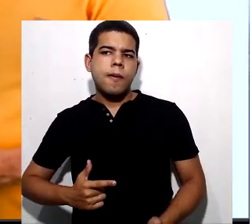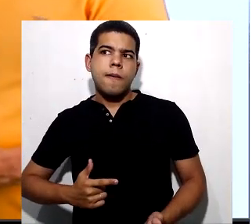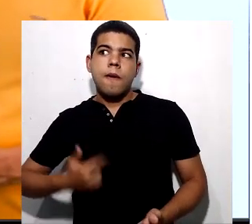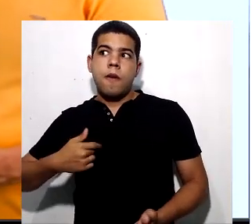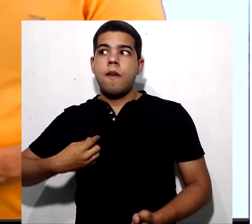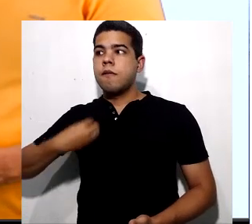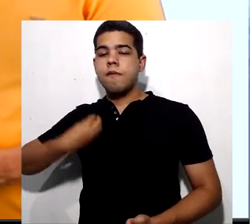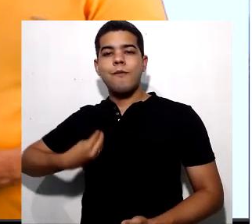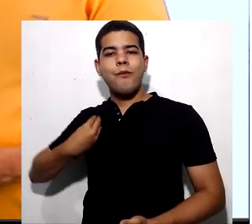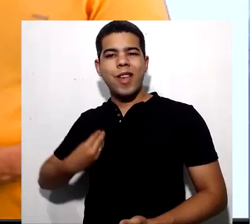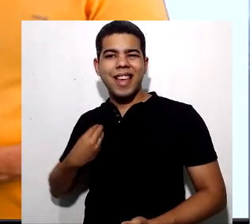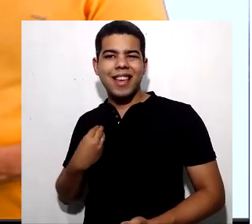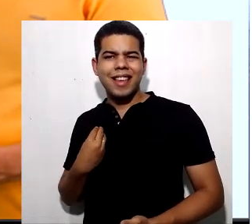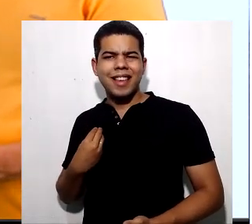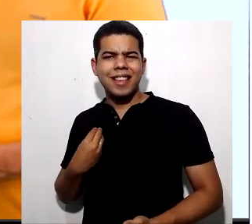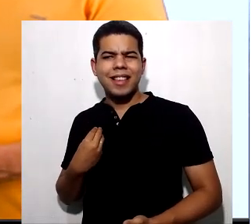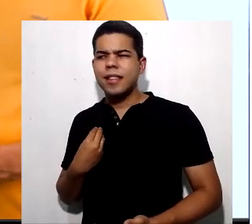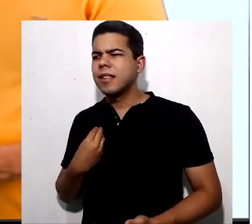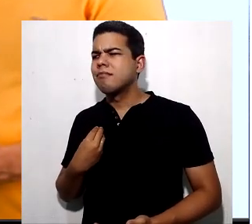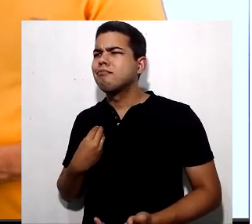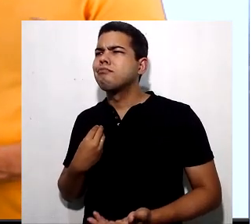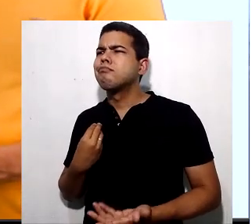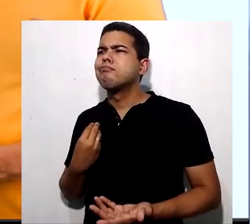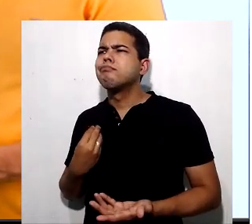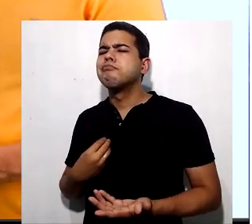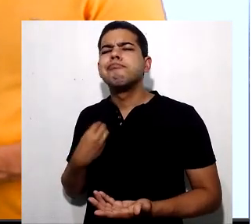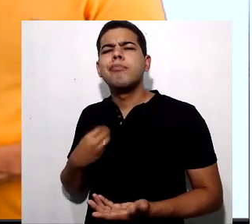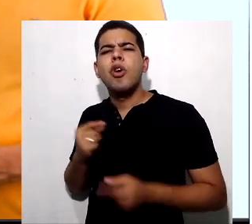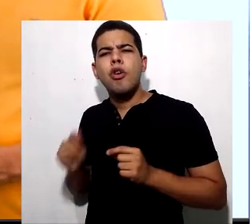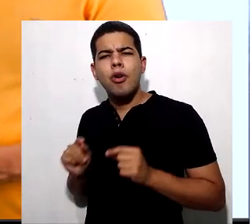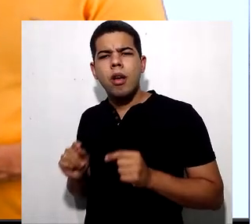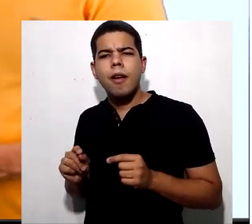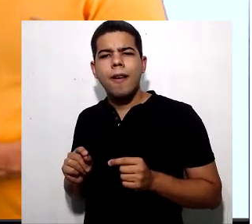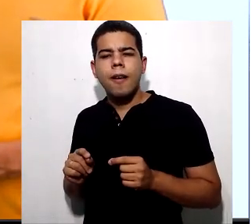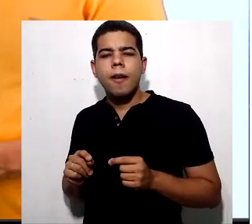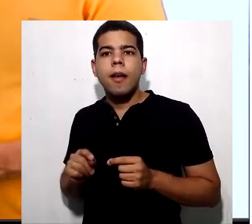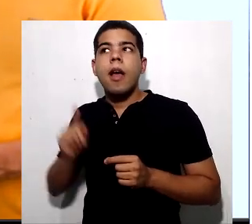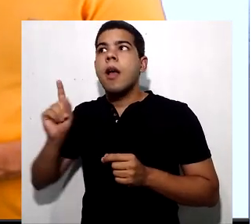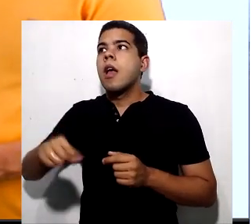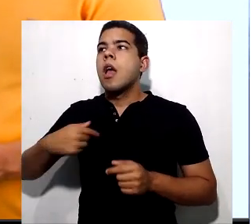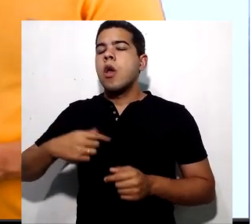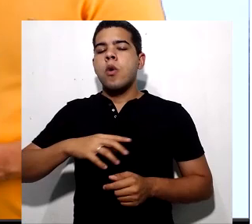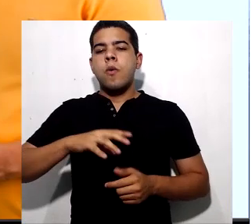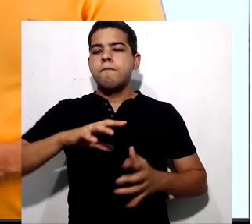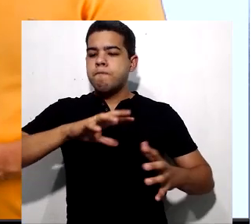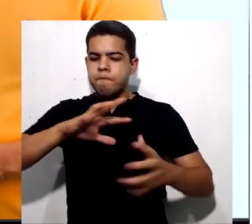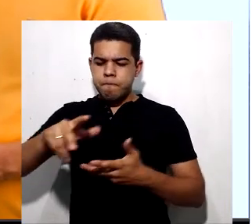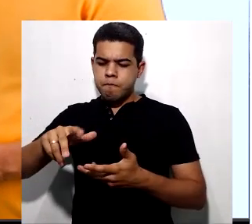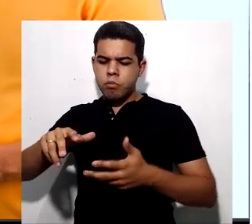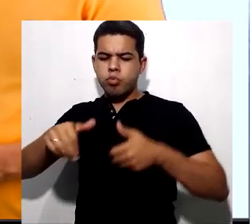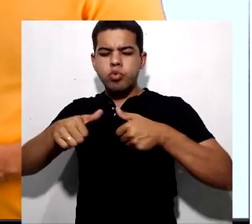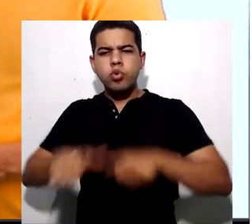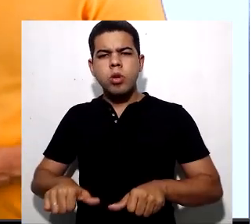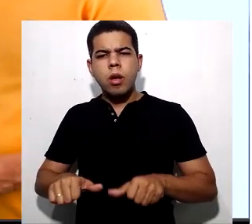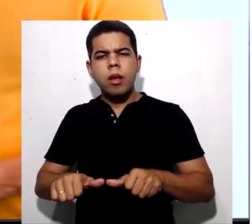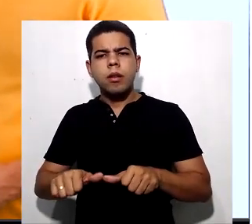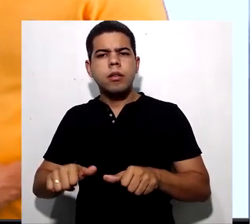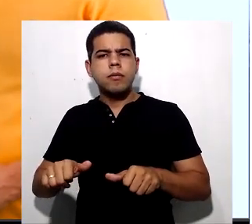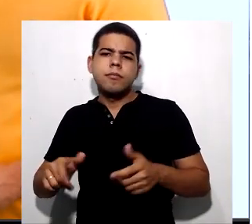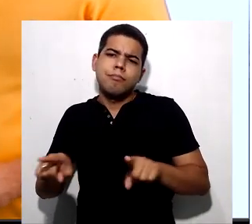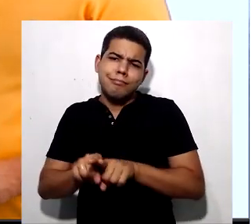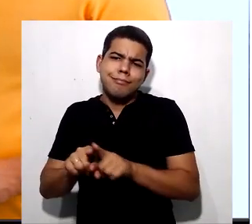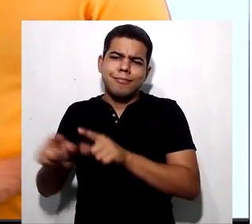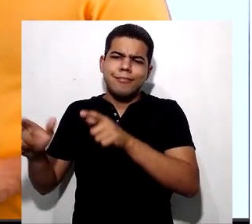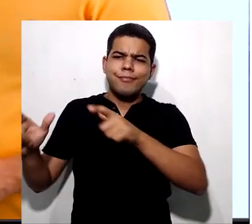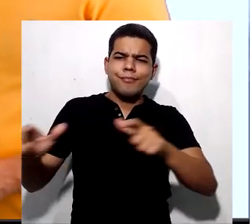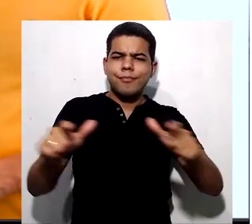do existencialismo. Mas o existencialismo, assim, ela reflete sobre o estar no mundo. E a questão das cidades.